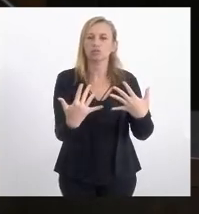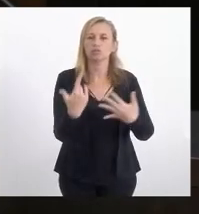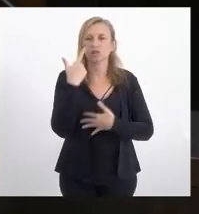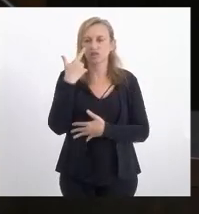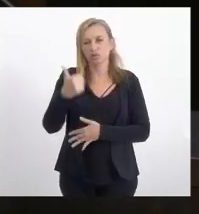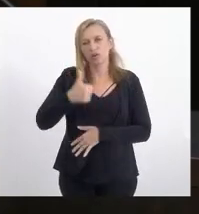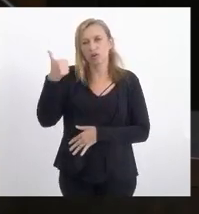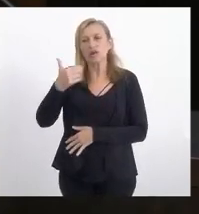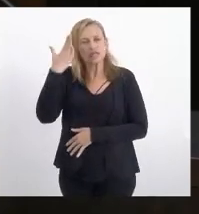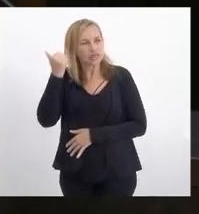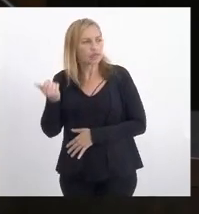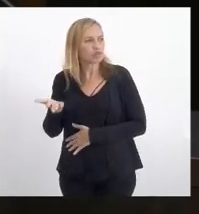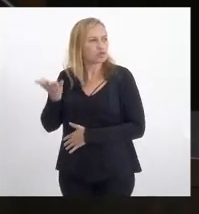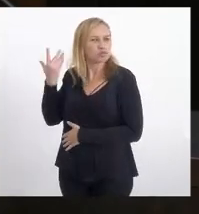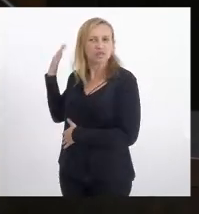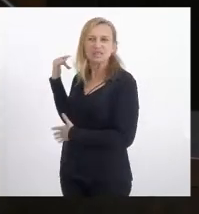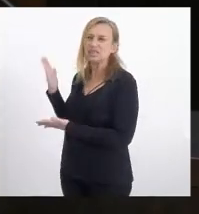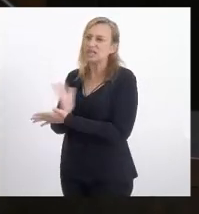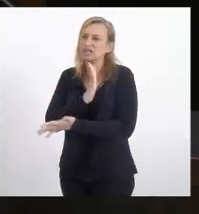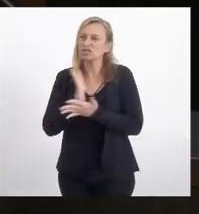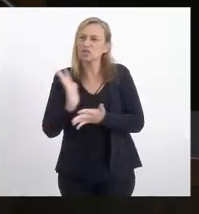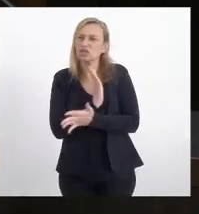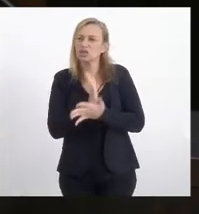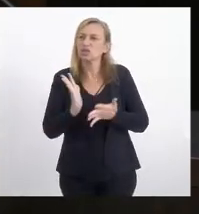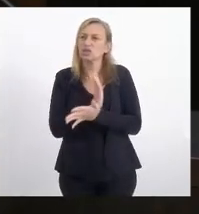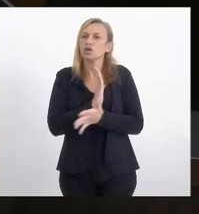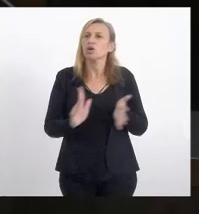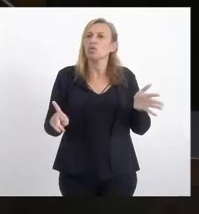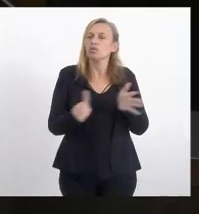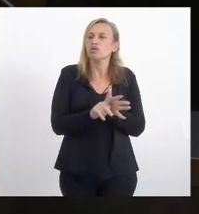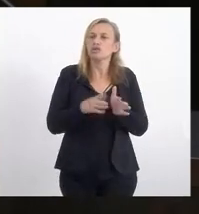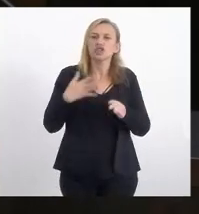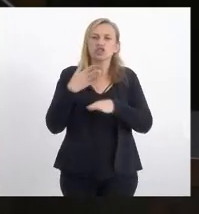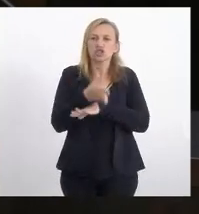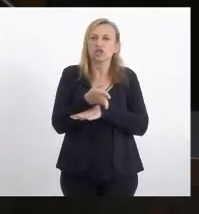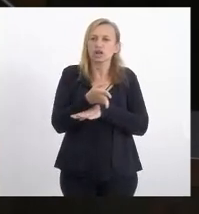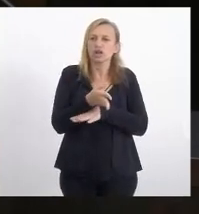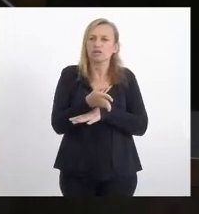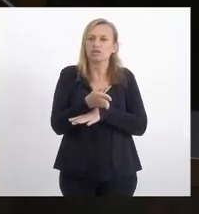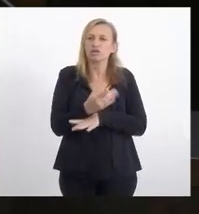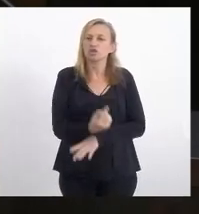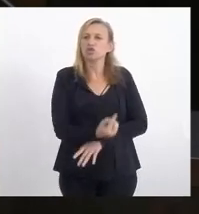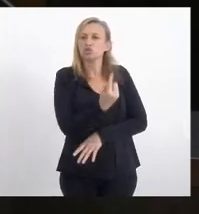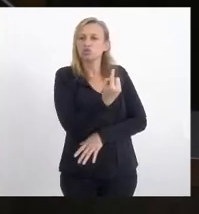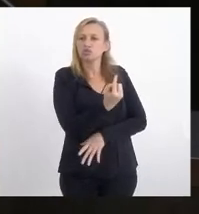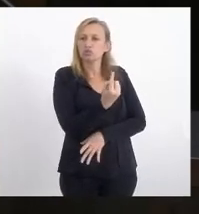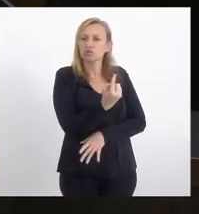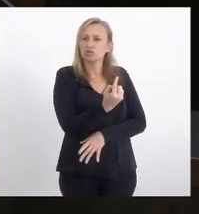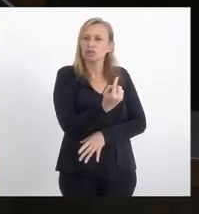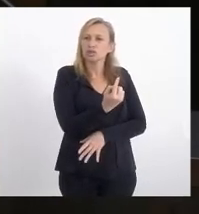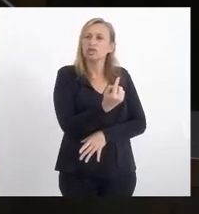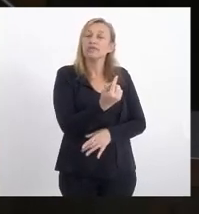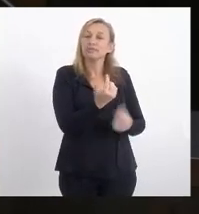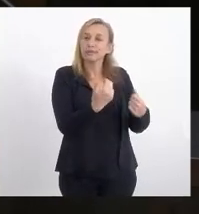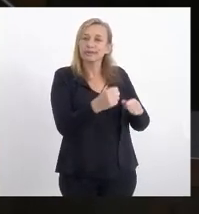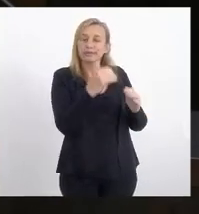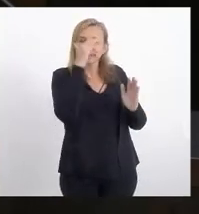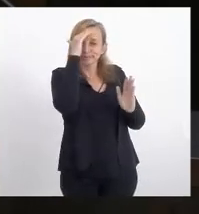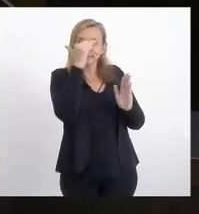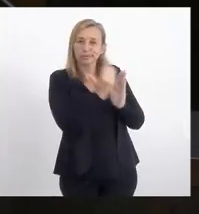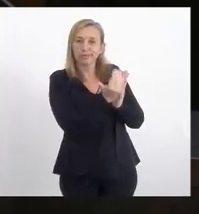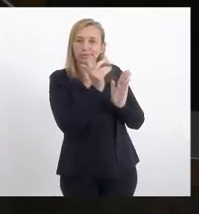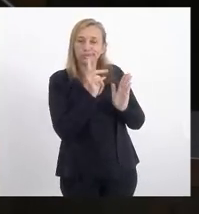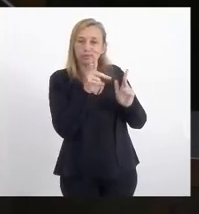mas sabemos que no passado muitas vezes o projeto chegava de uma forma e era assim que tinha que ser